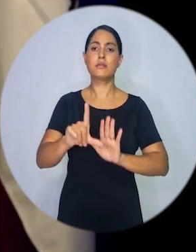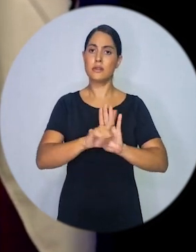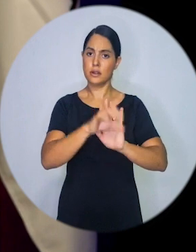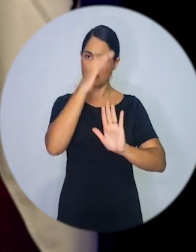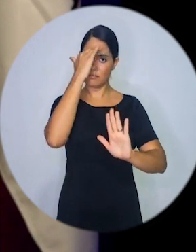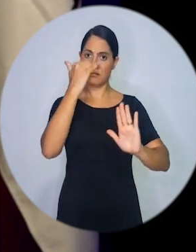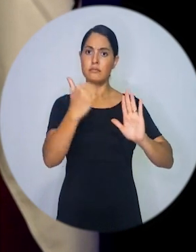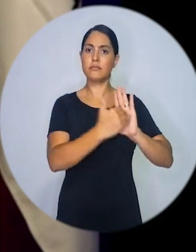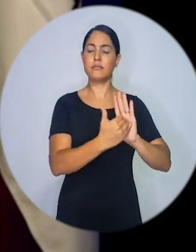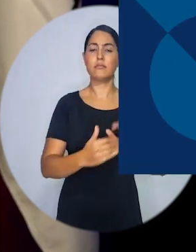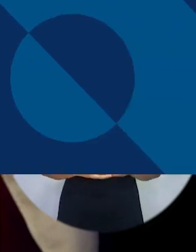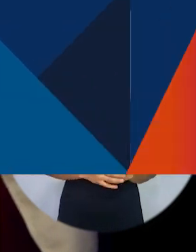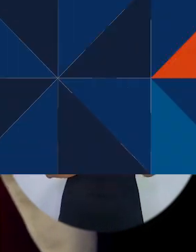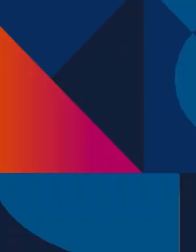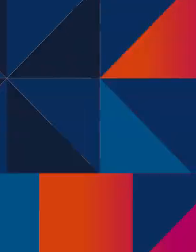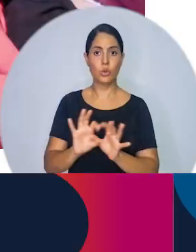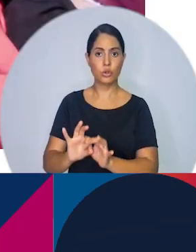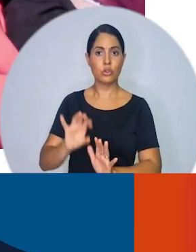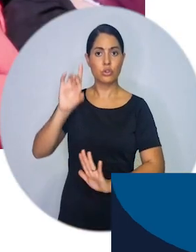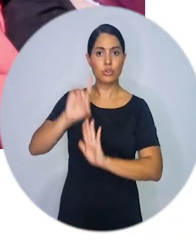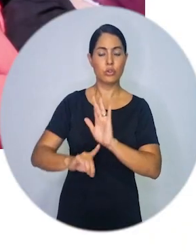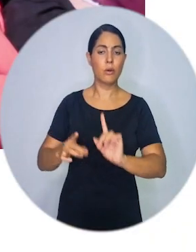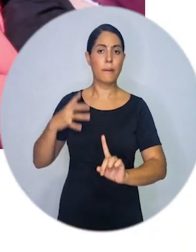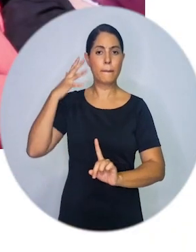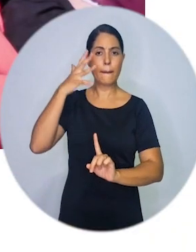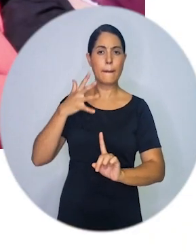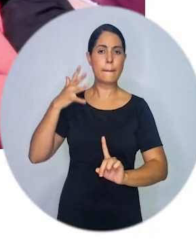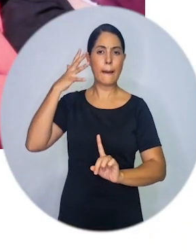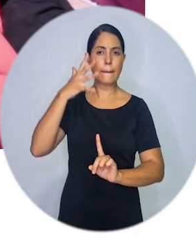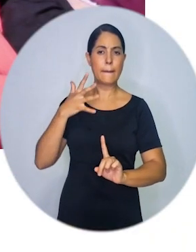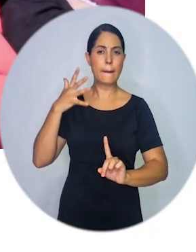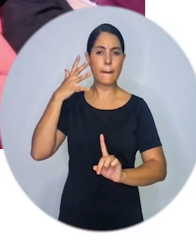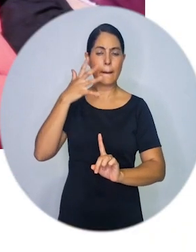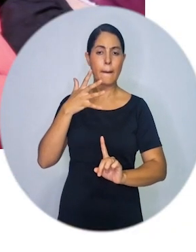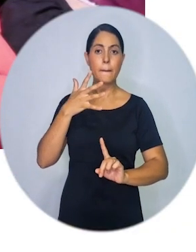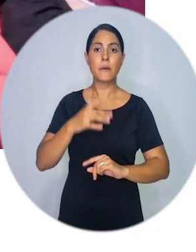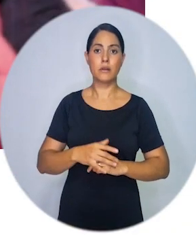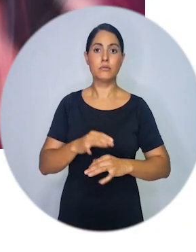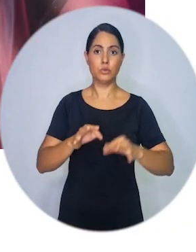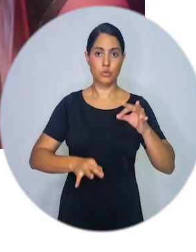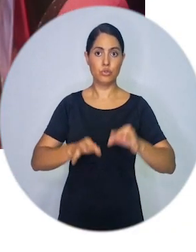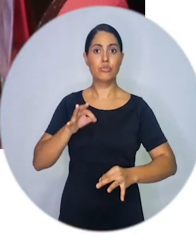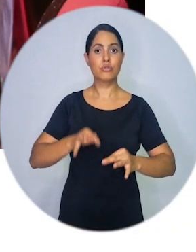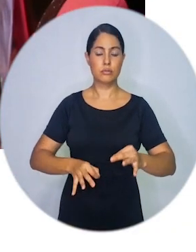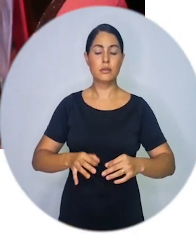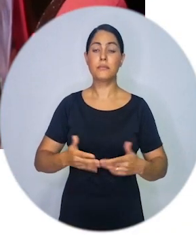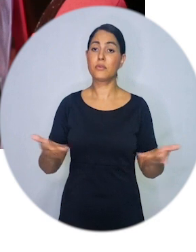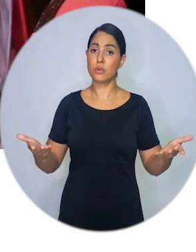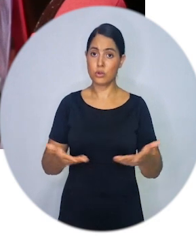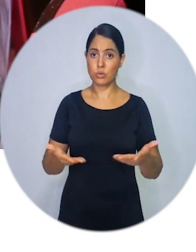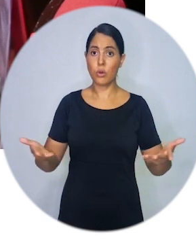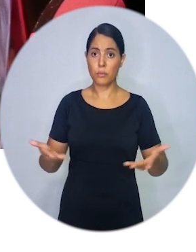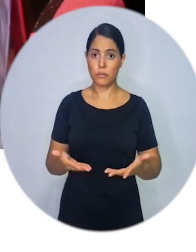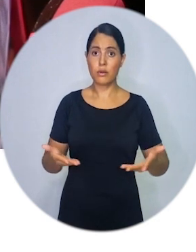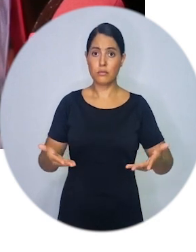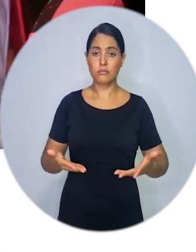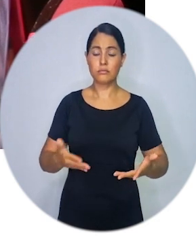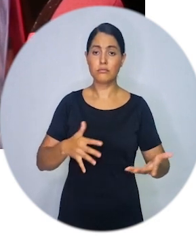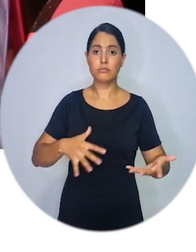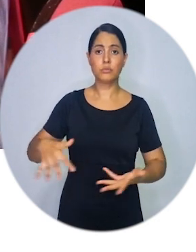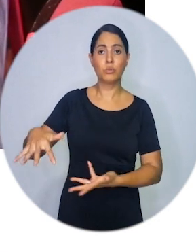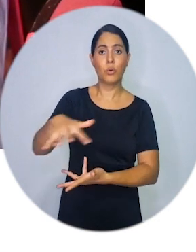garantia de influenciar nos julgamentos por meio da sustentação oral, são exemplos de temas da advocacia